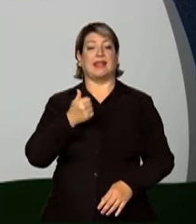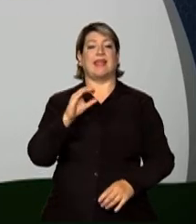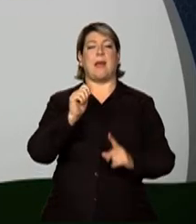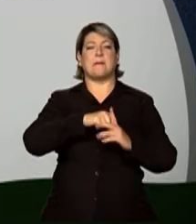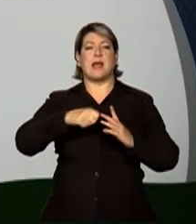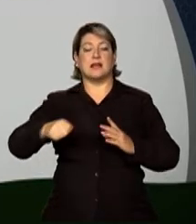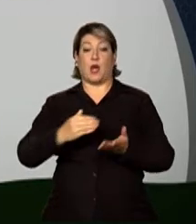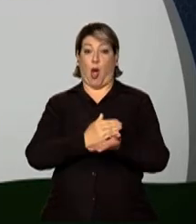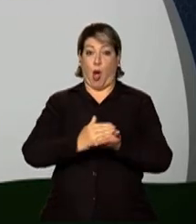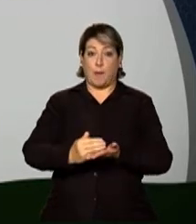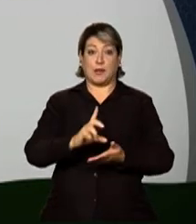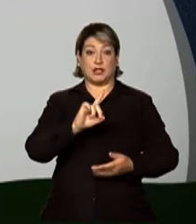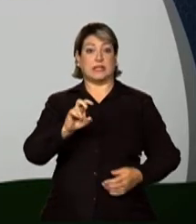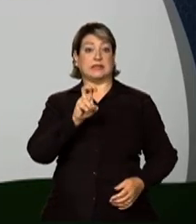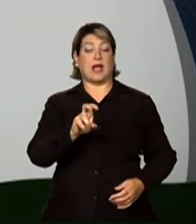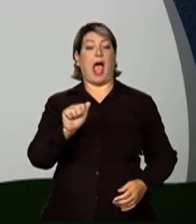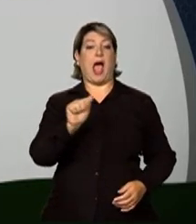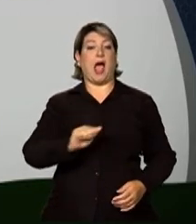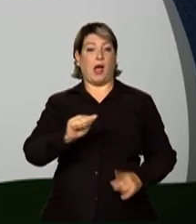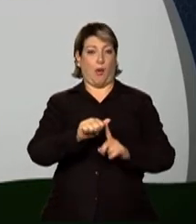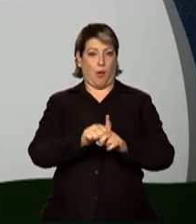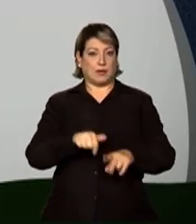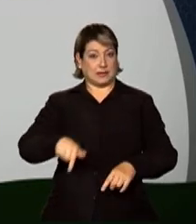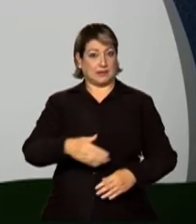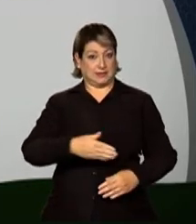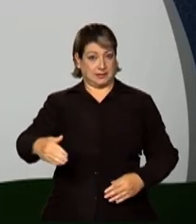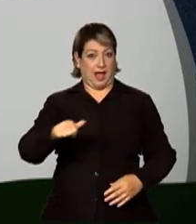com início em 5 de agosto deste ano.